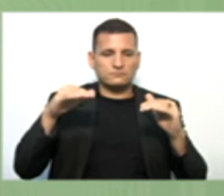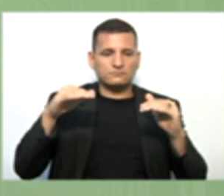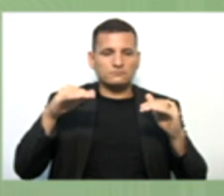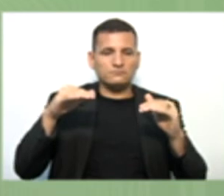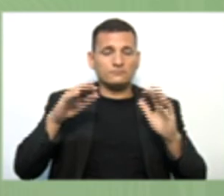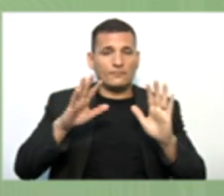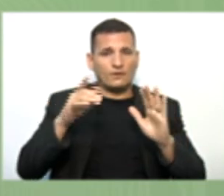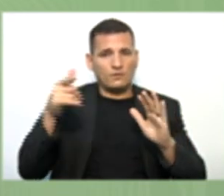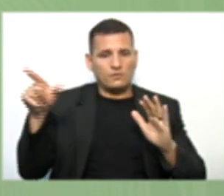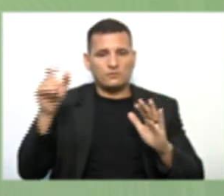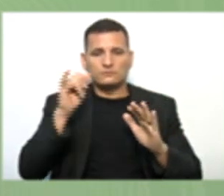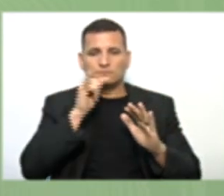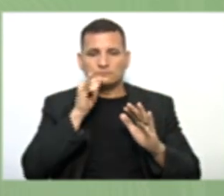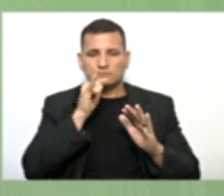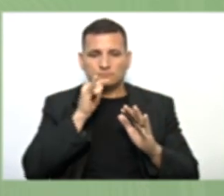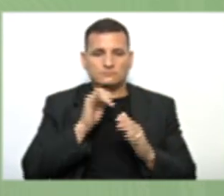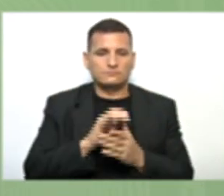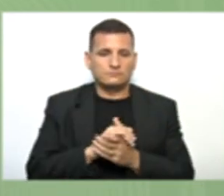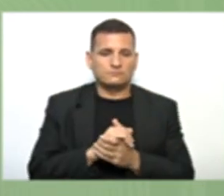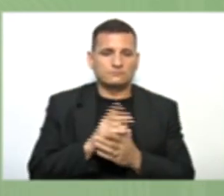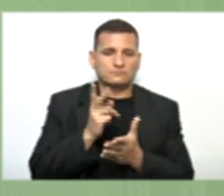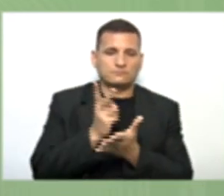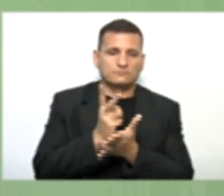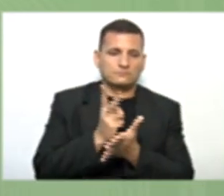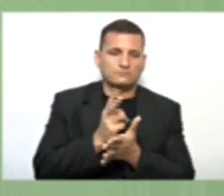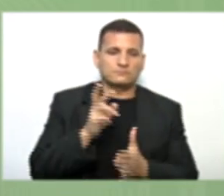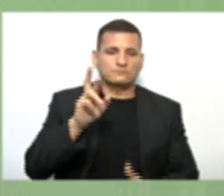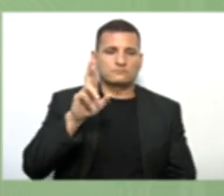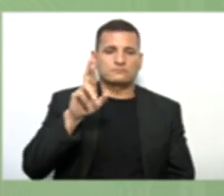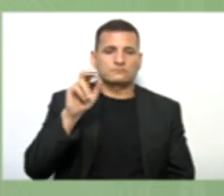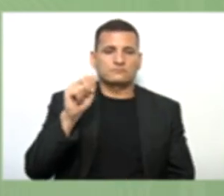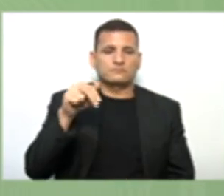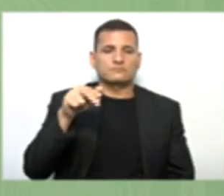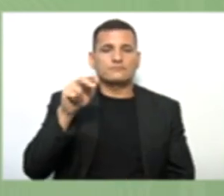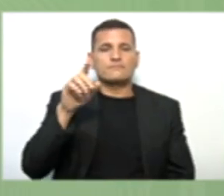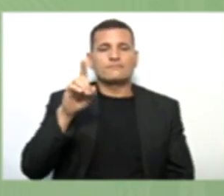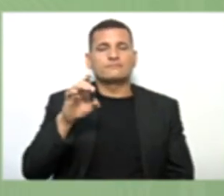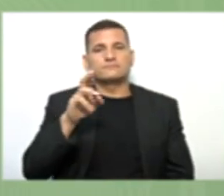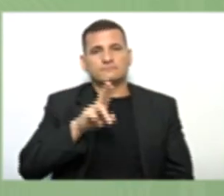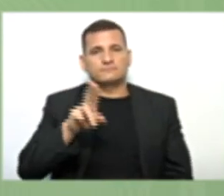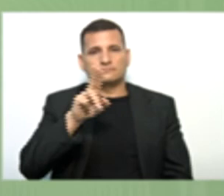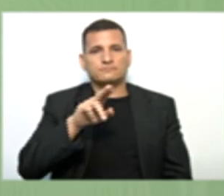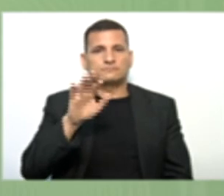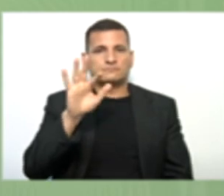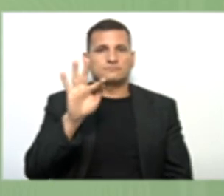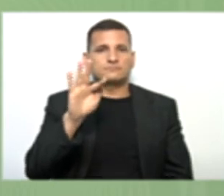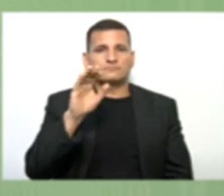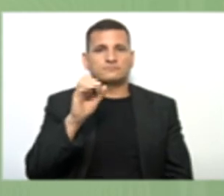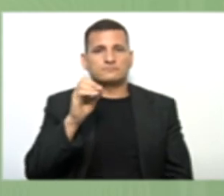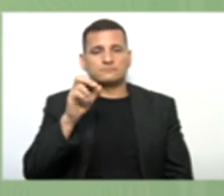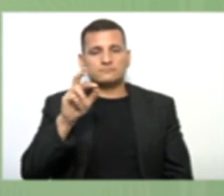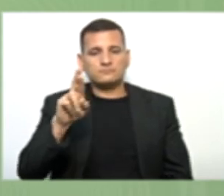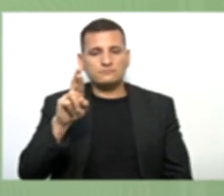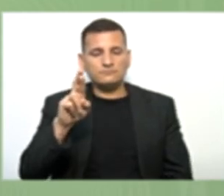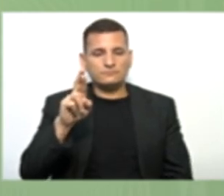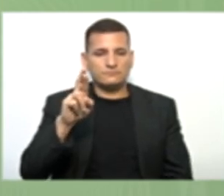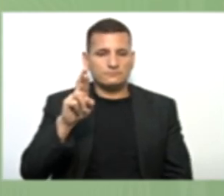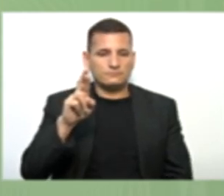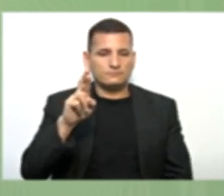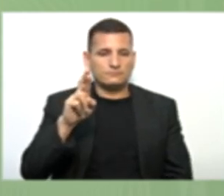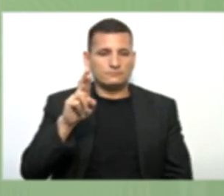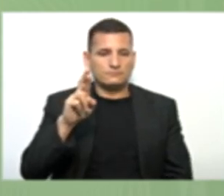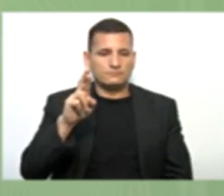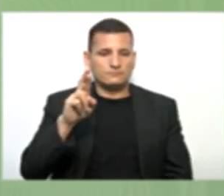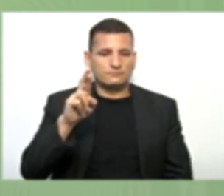nesse meu outro exemplo, eu usando a mesma função range, eu usei o for. Eu usei o range direto no for. Eu não declarei